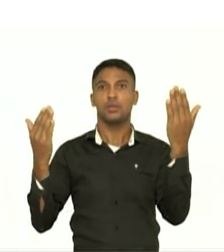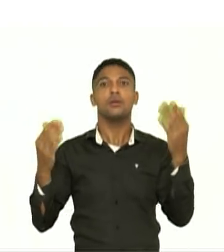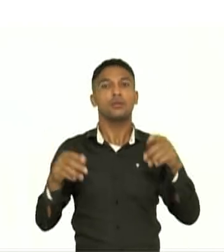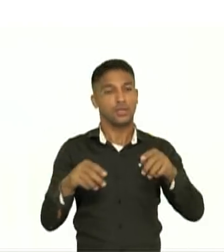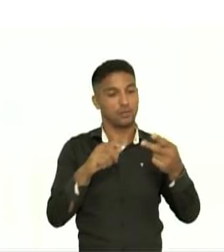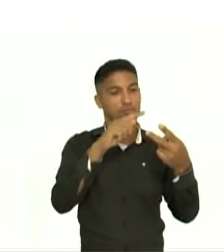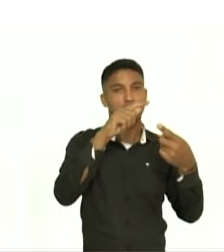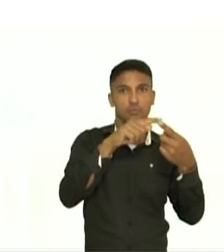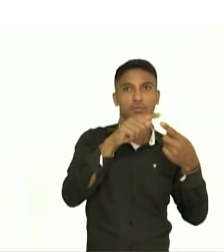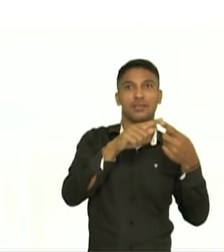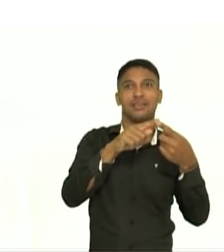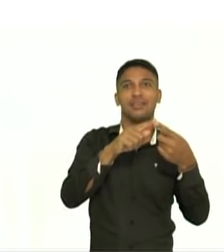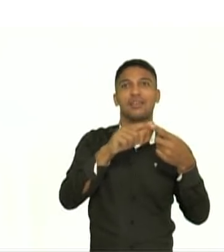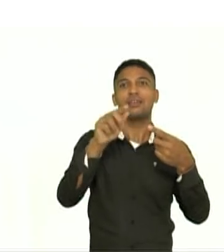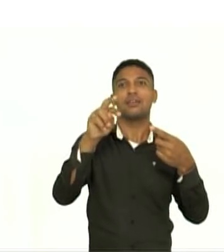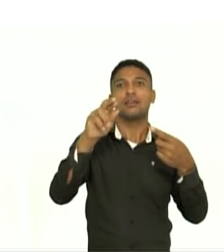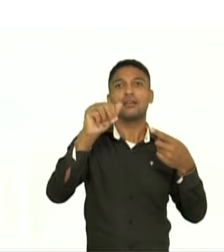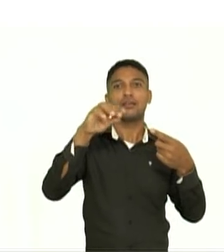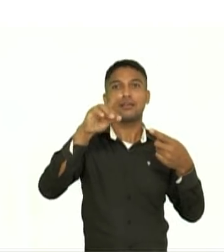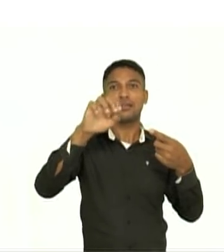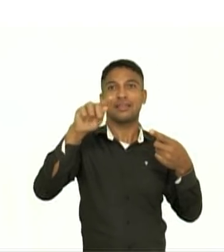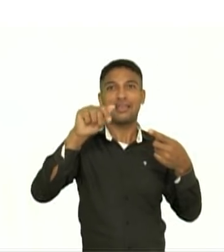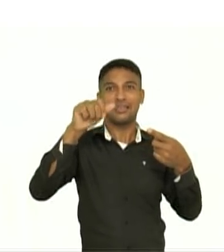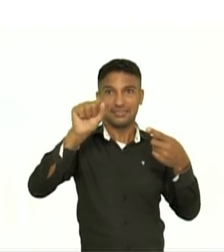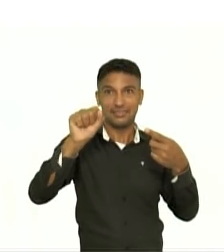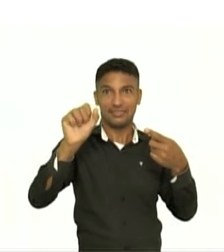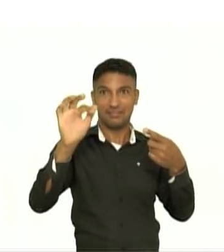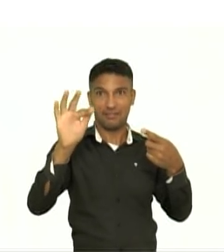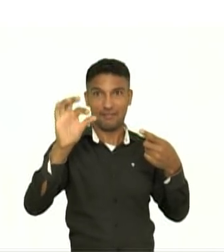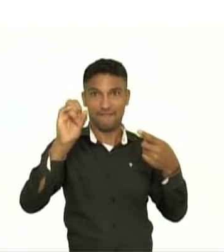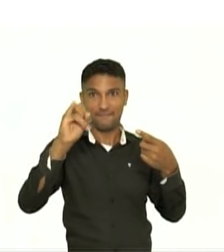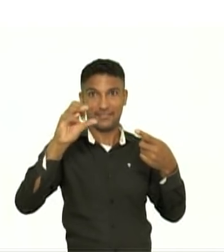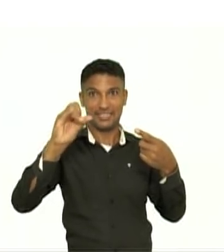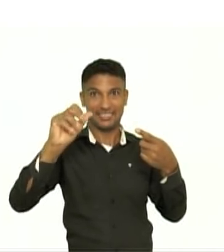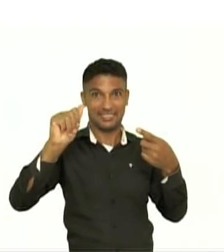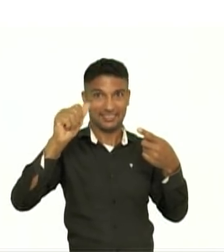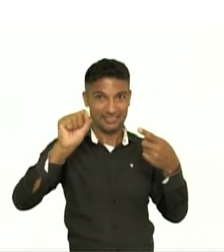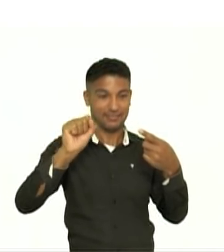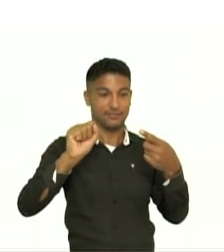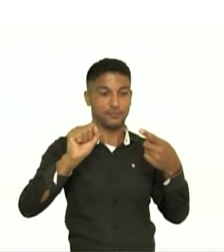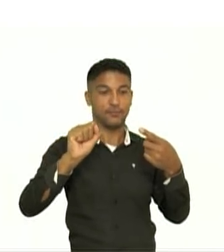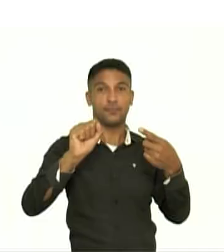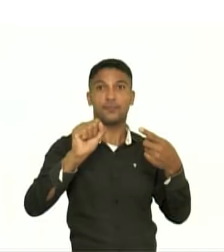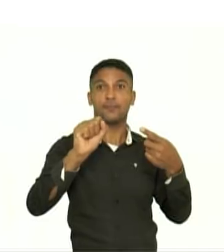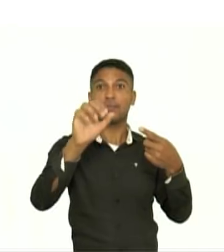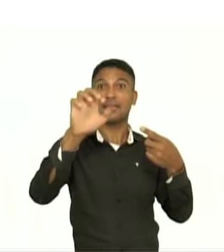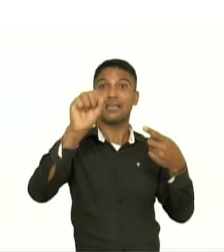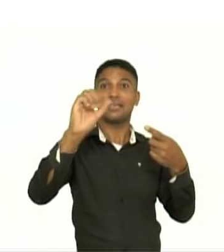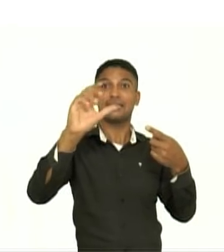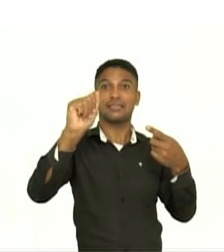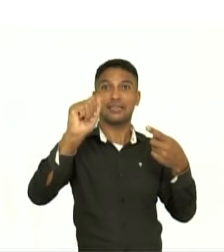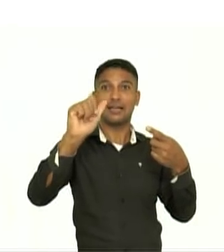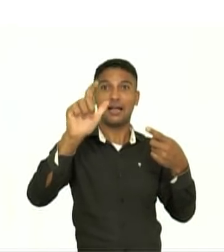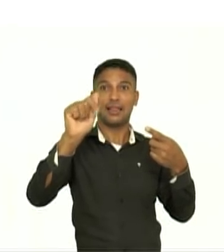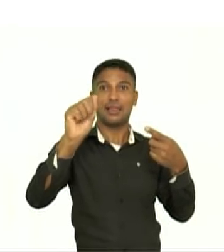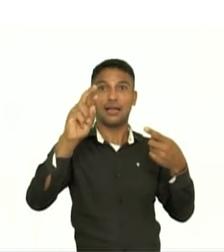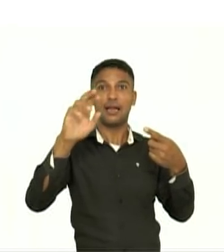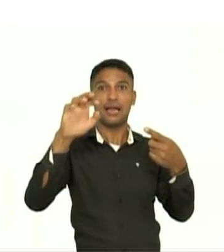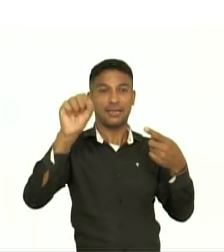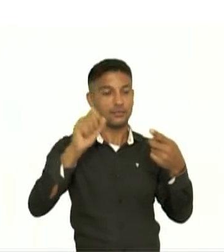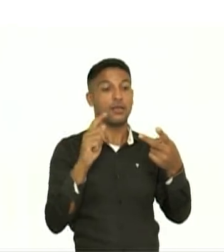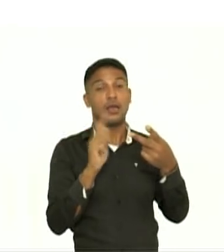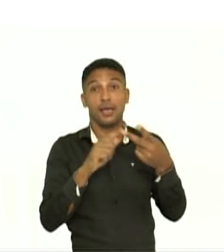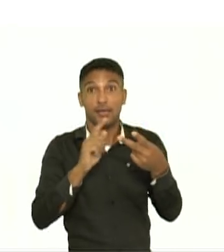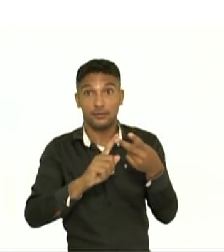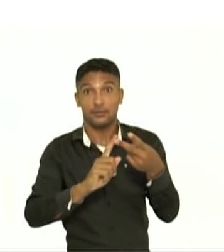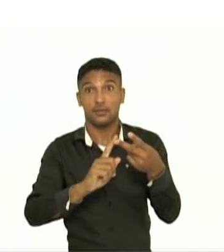e vetoriais. E é justamente isso que nós vamos abordar nesta aula, né? Nós vamos aprofundar sobre essas